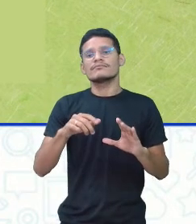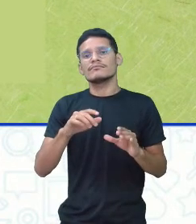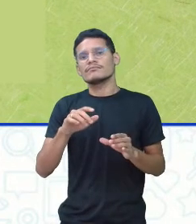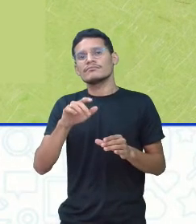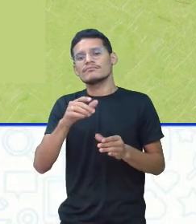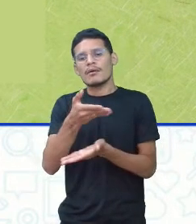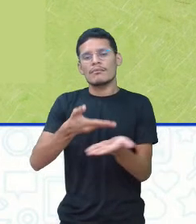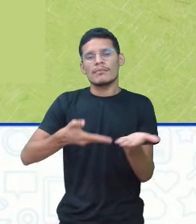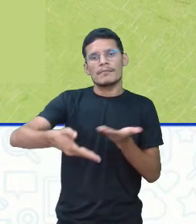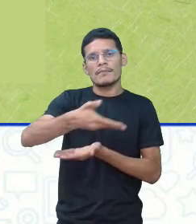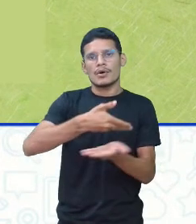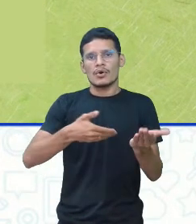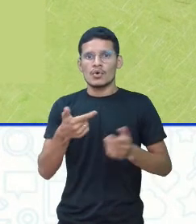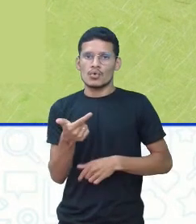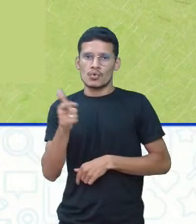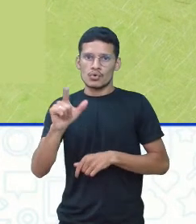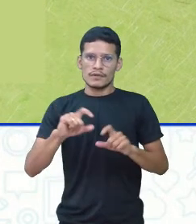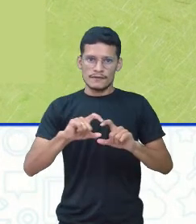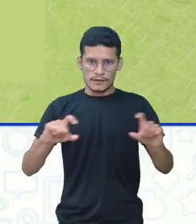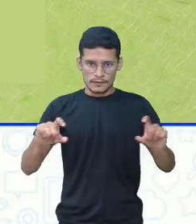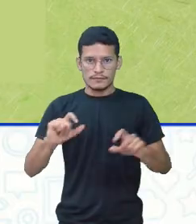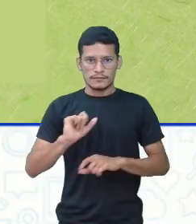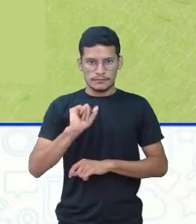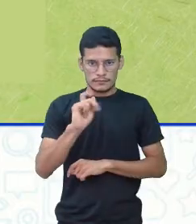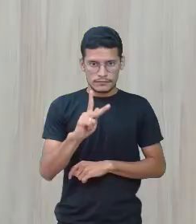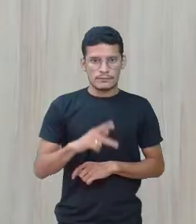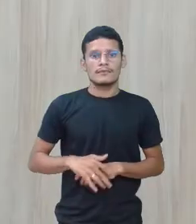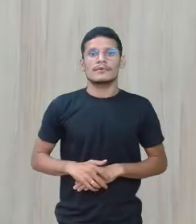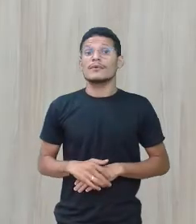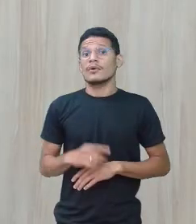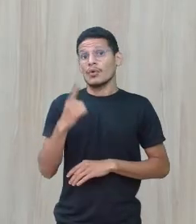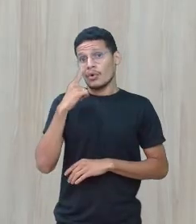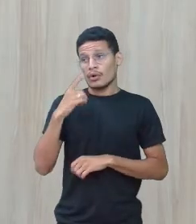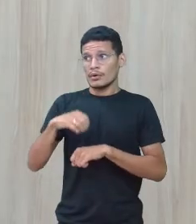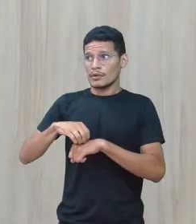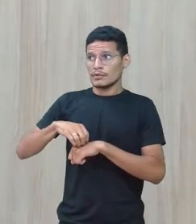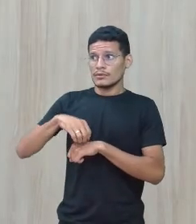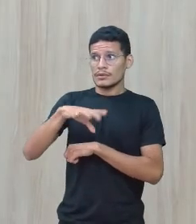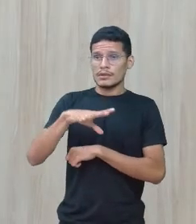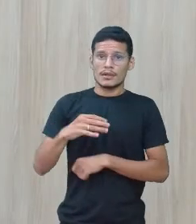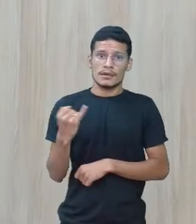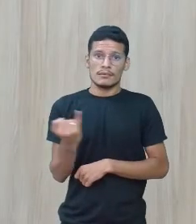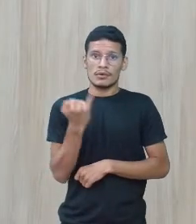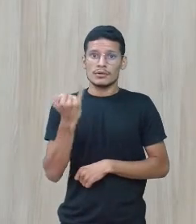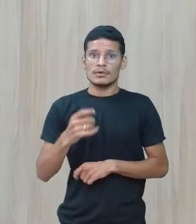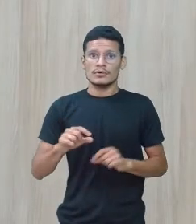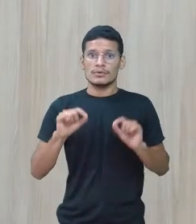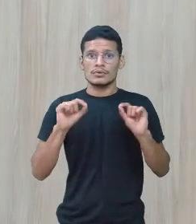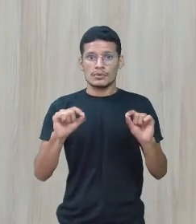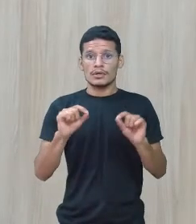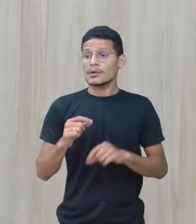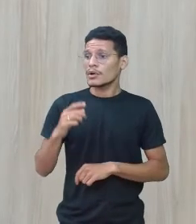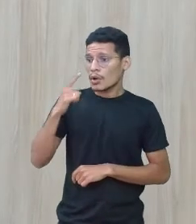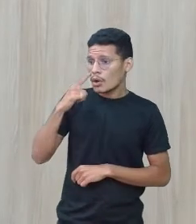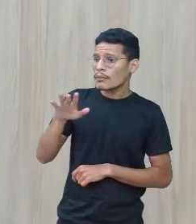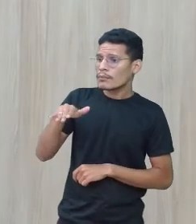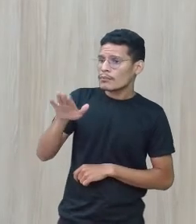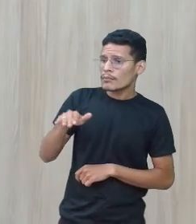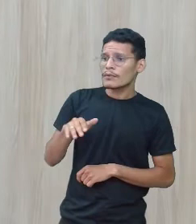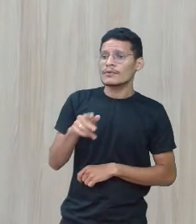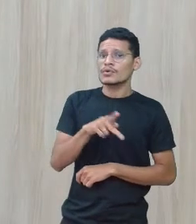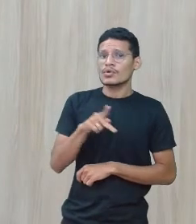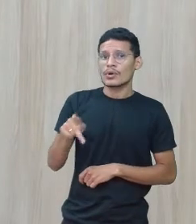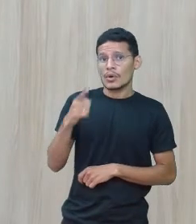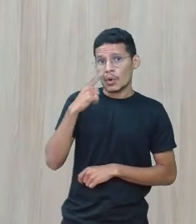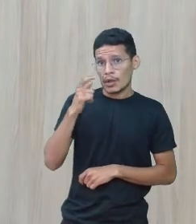em relação a outra oração, tá? E aí, uma dica importante é... Professora Camille, é interessante